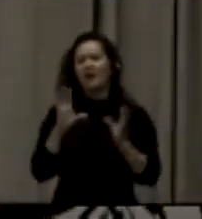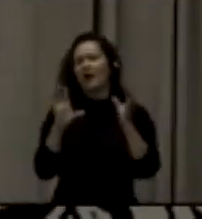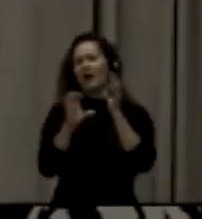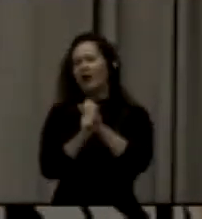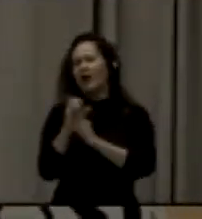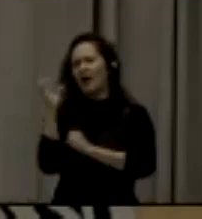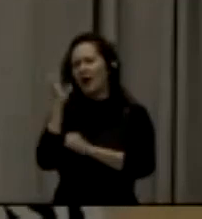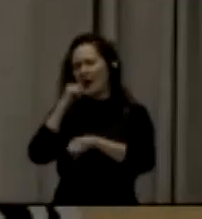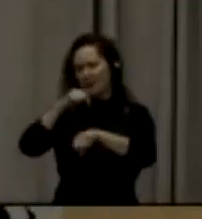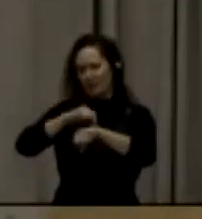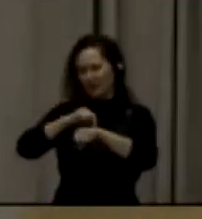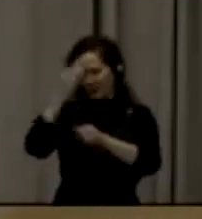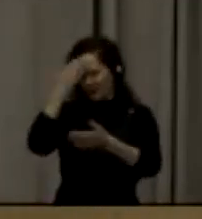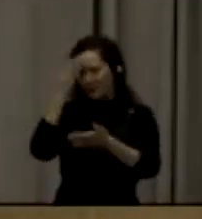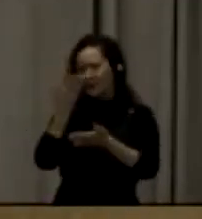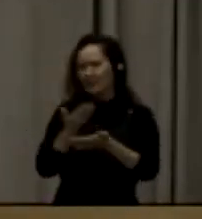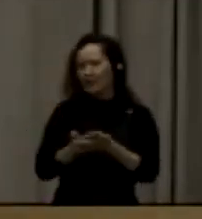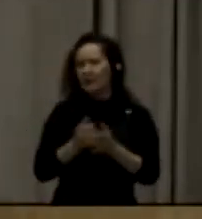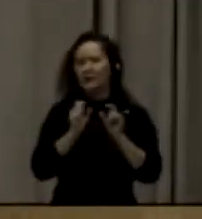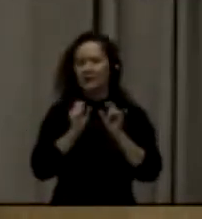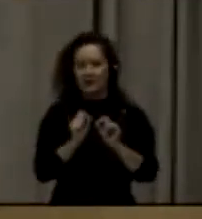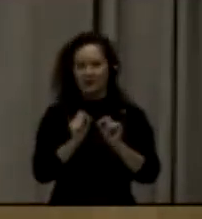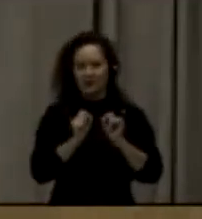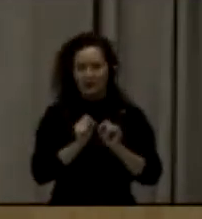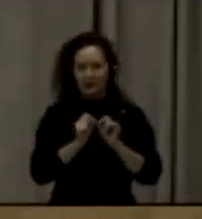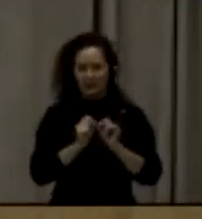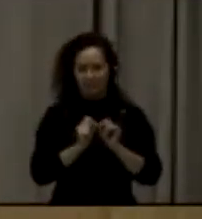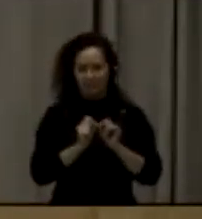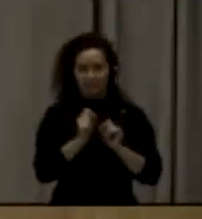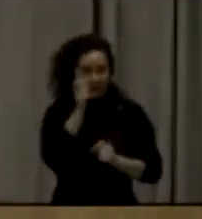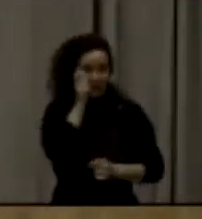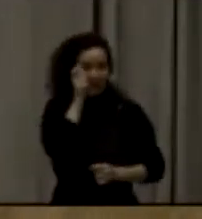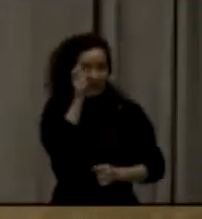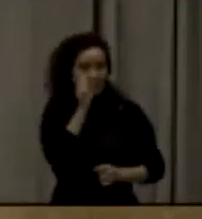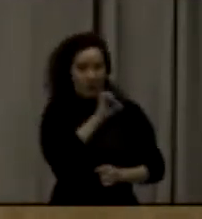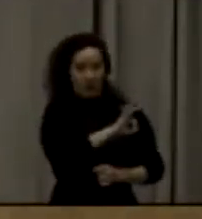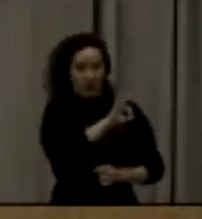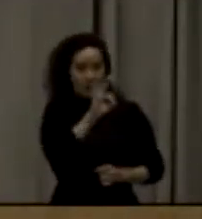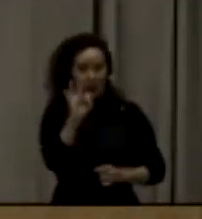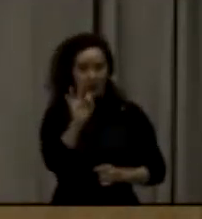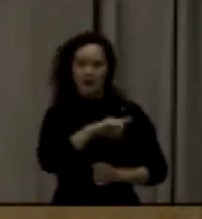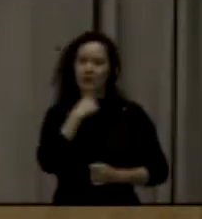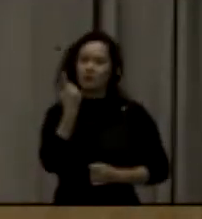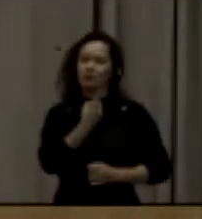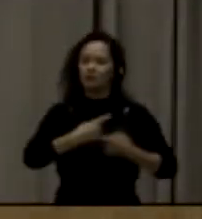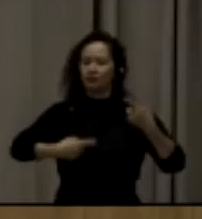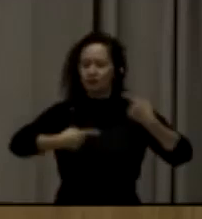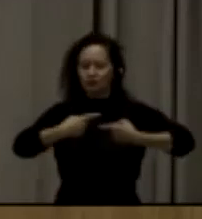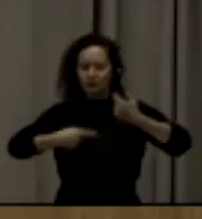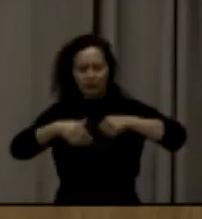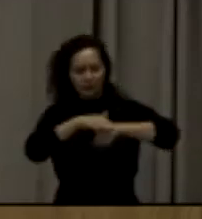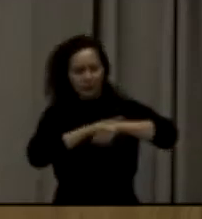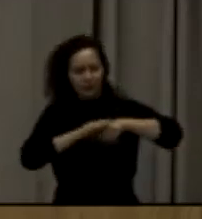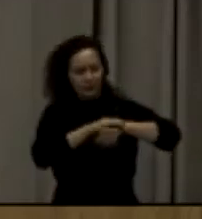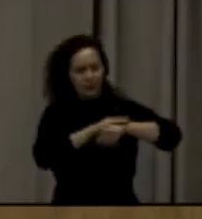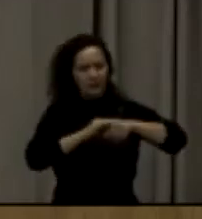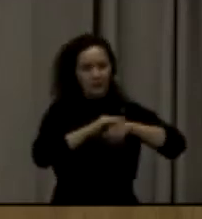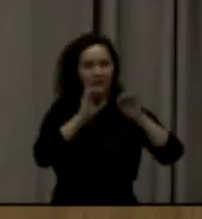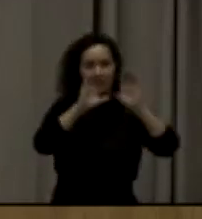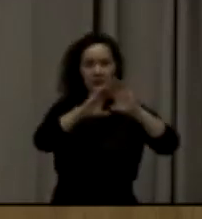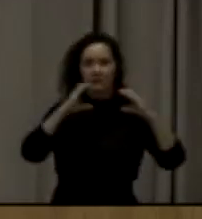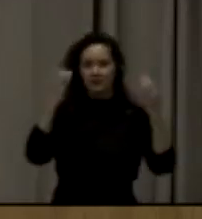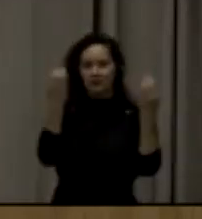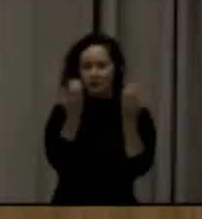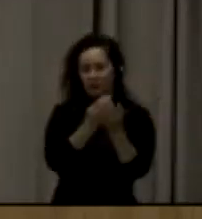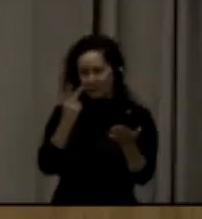muito breve, porque eu acredito que o interessante é que o nosso debate